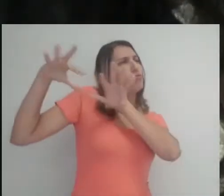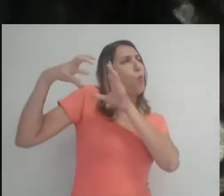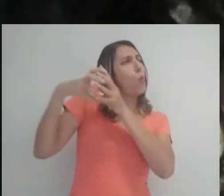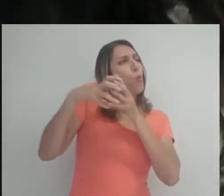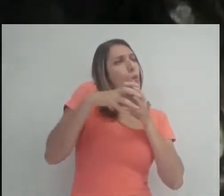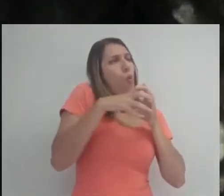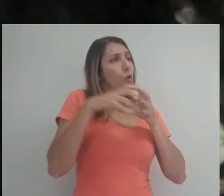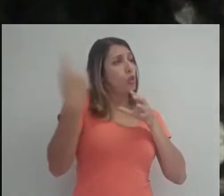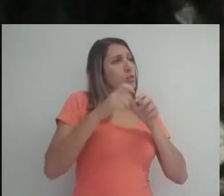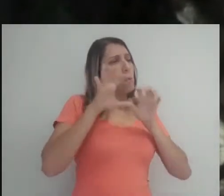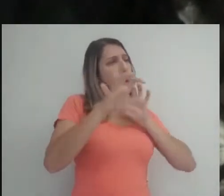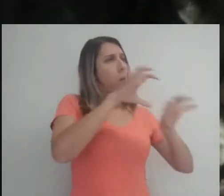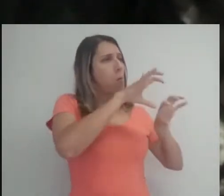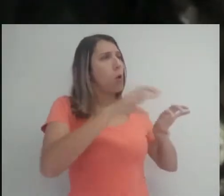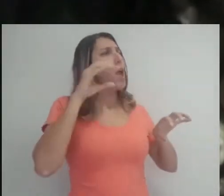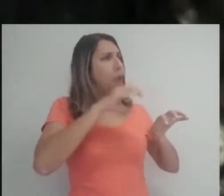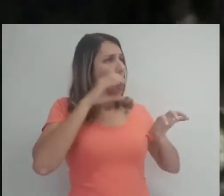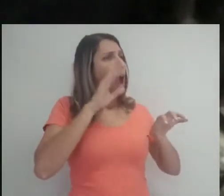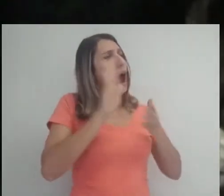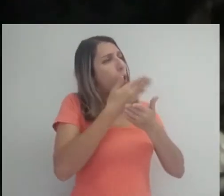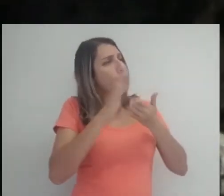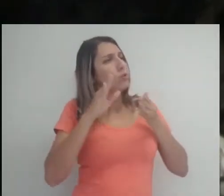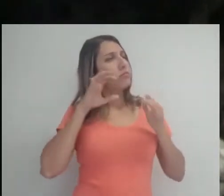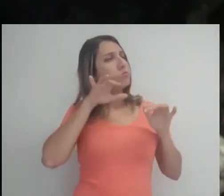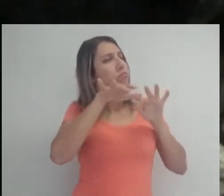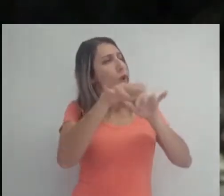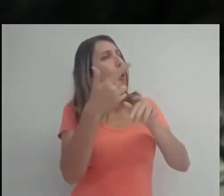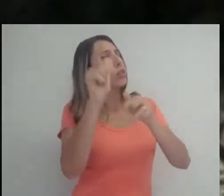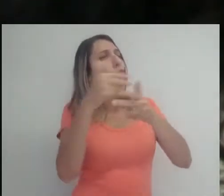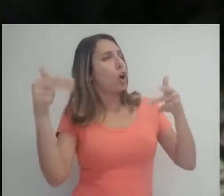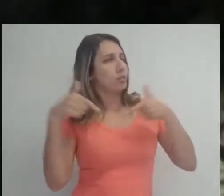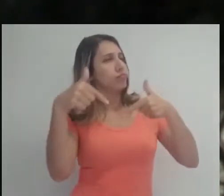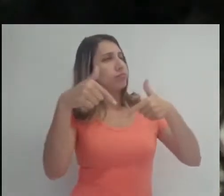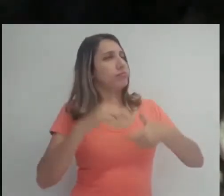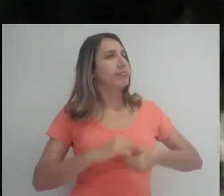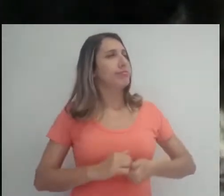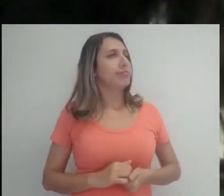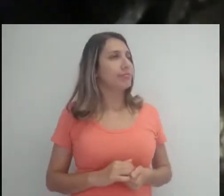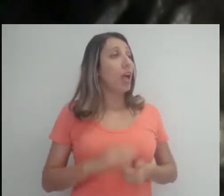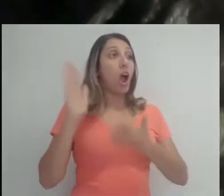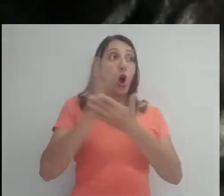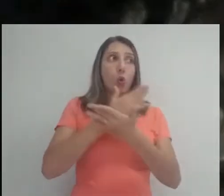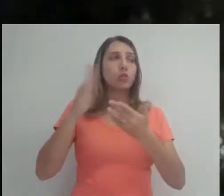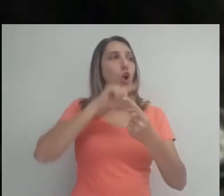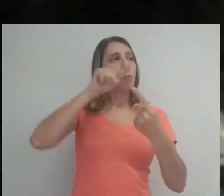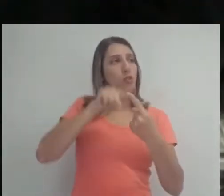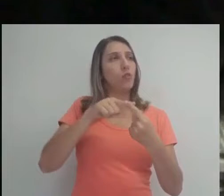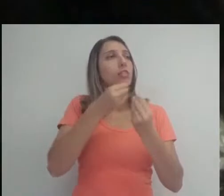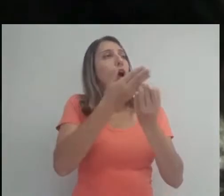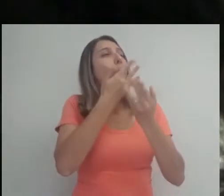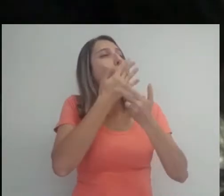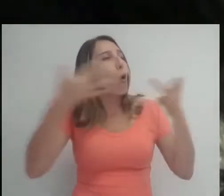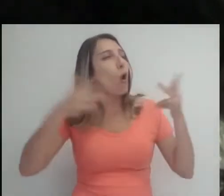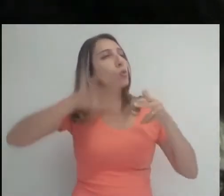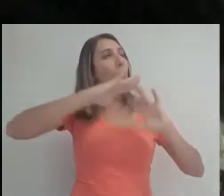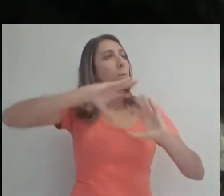mas em bandos. Todos nós aquecemos, mas alguns fazem outras coisas além disso. Uns